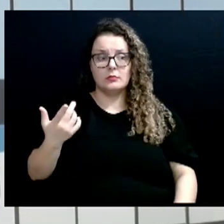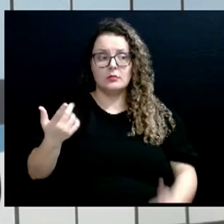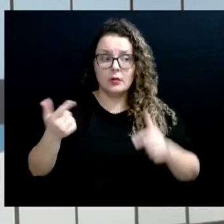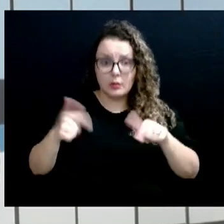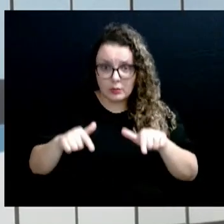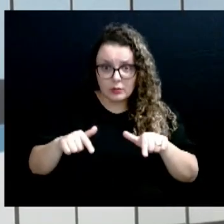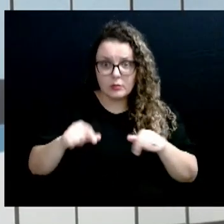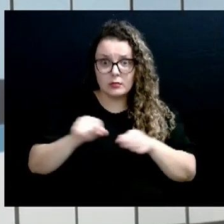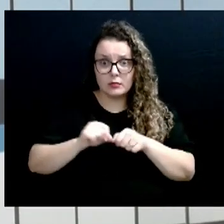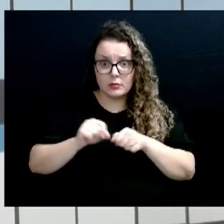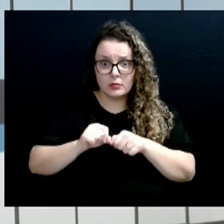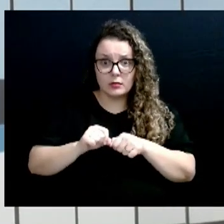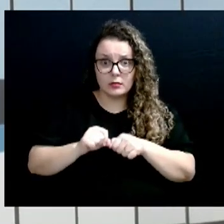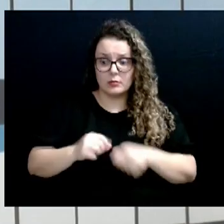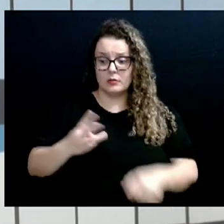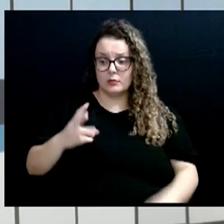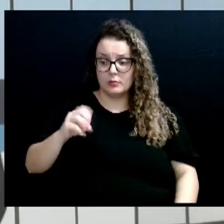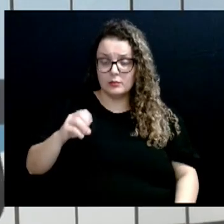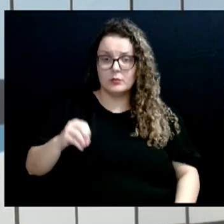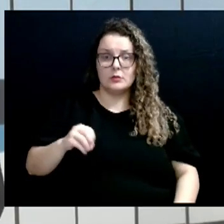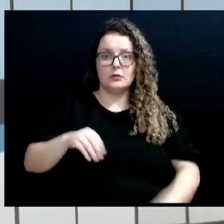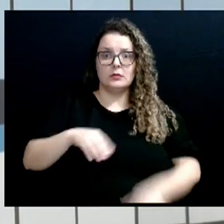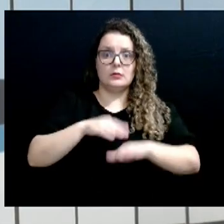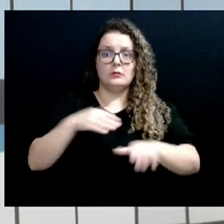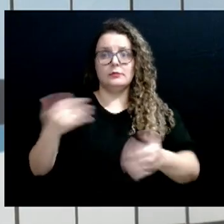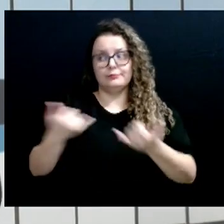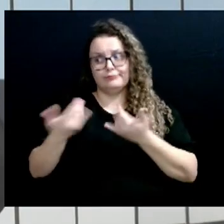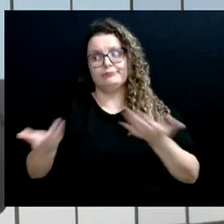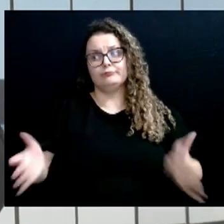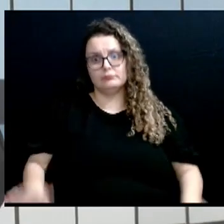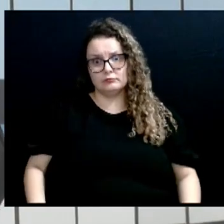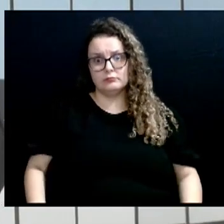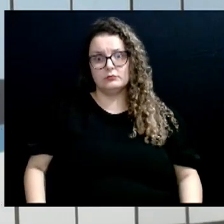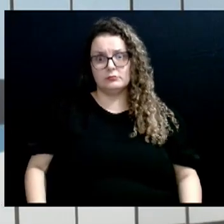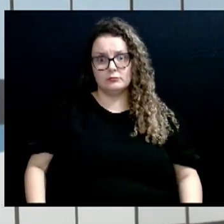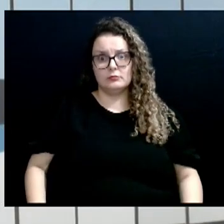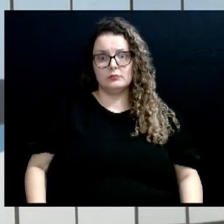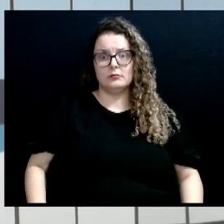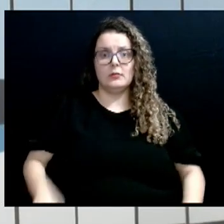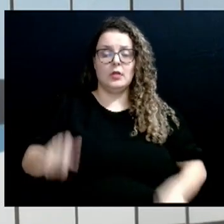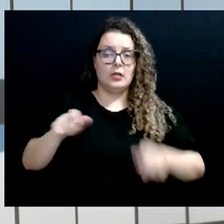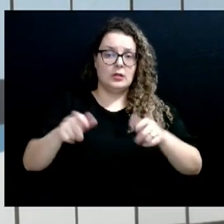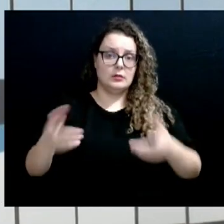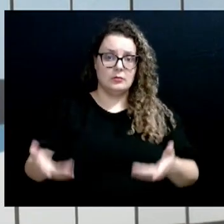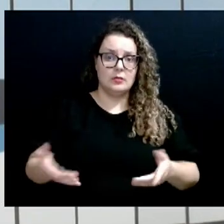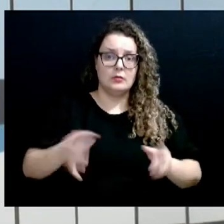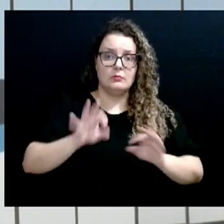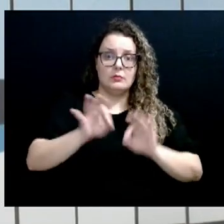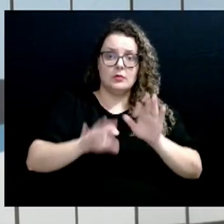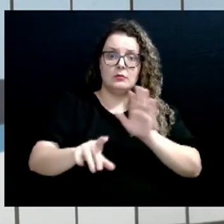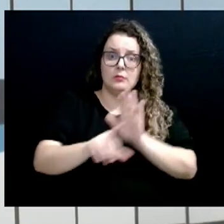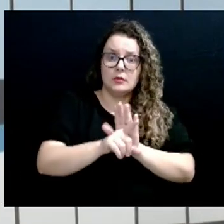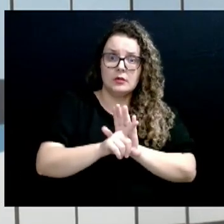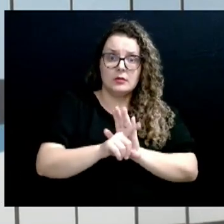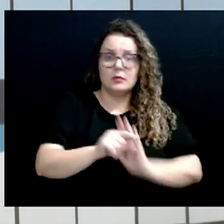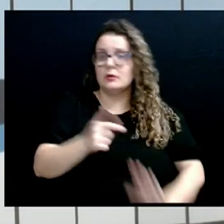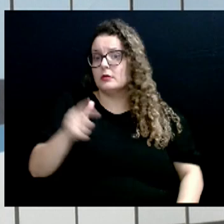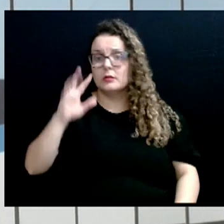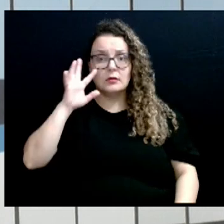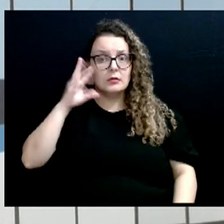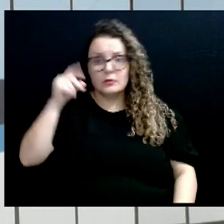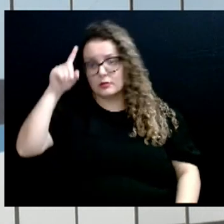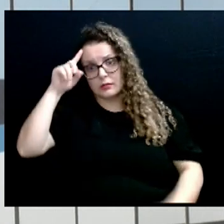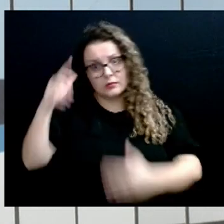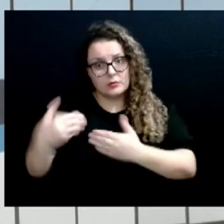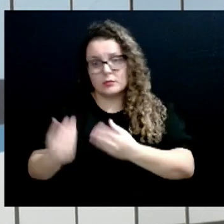com 300 carros? Fala para mim. Então são coisas que às vezes as pessoas que estão lá elaborando a lei não têm conhecimento na prática de como funciona